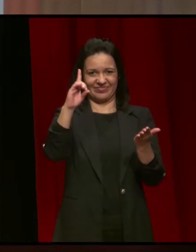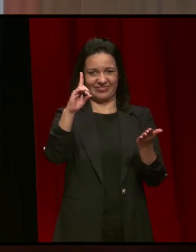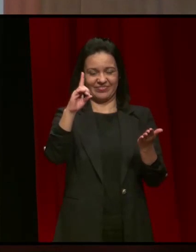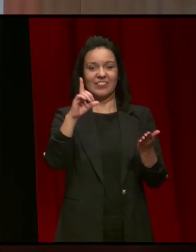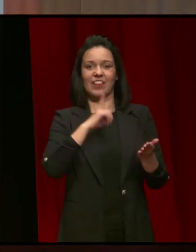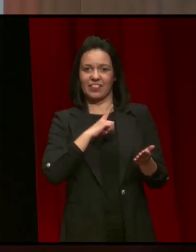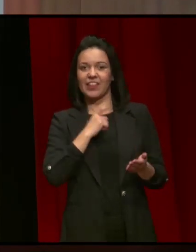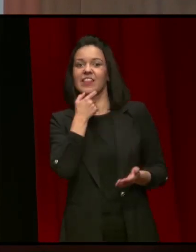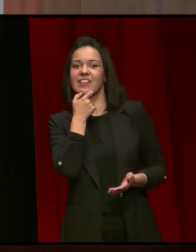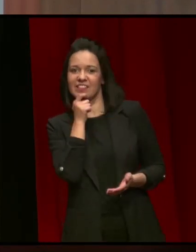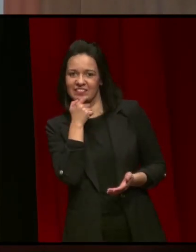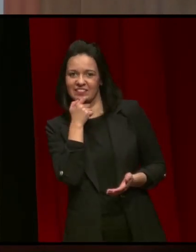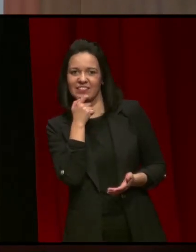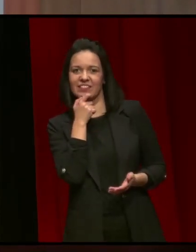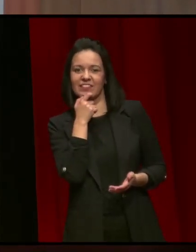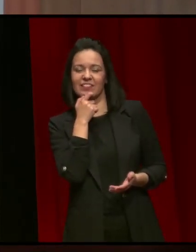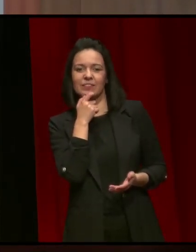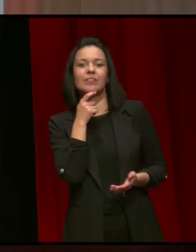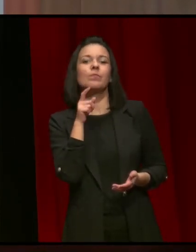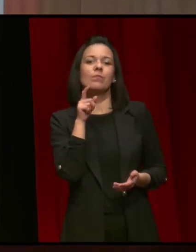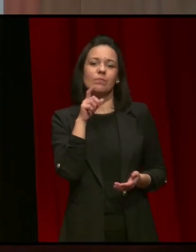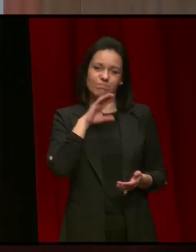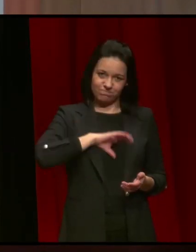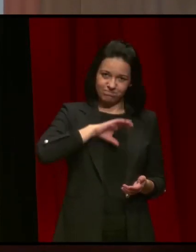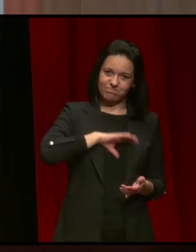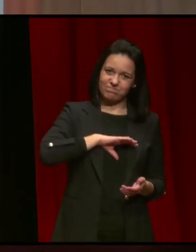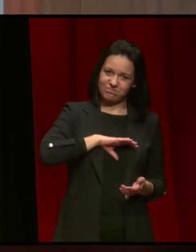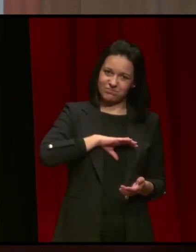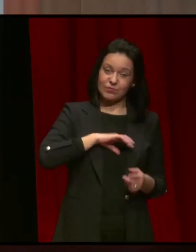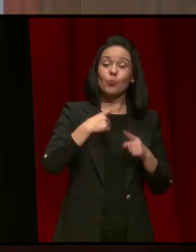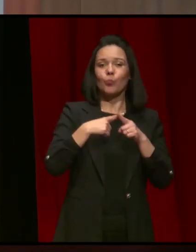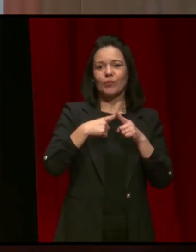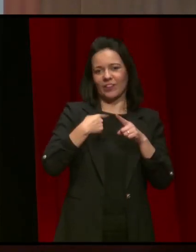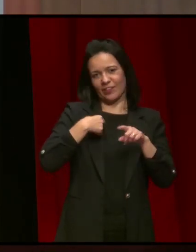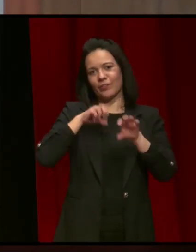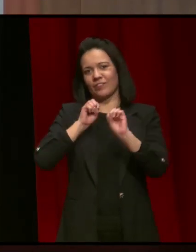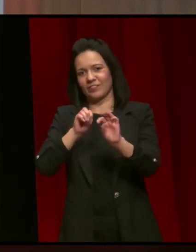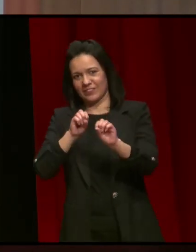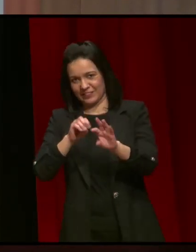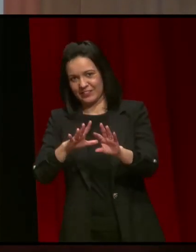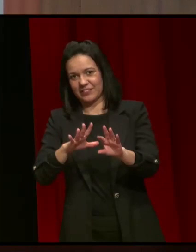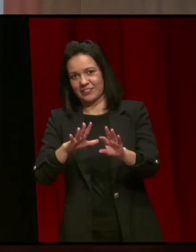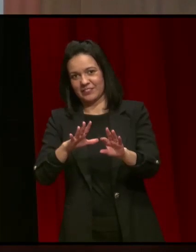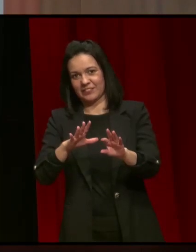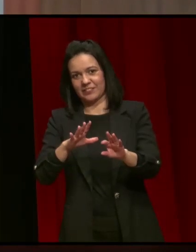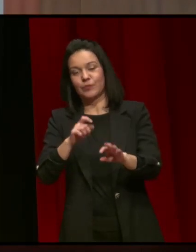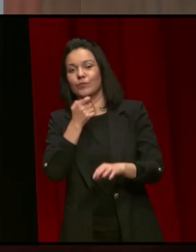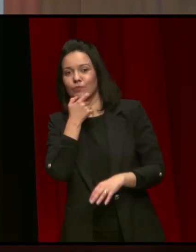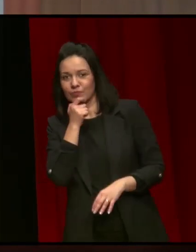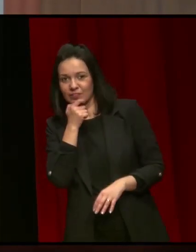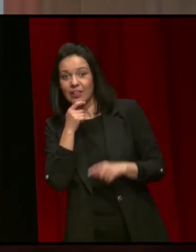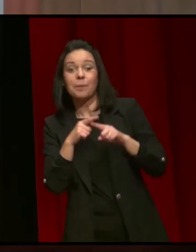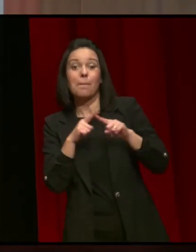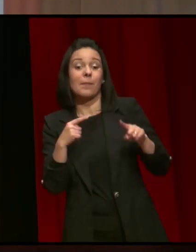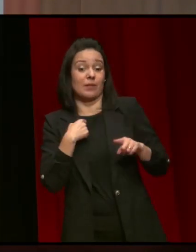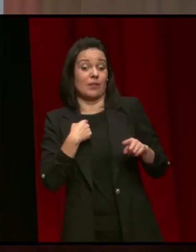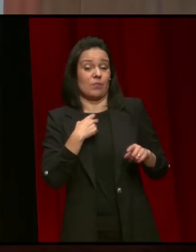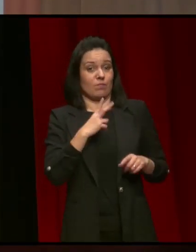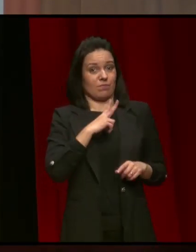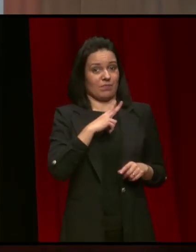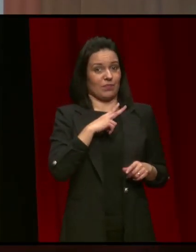e português a minha Bíblia, tá? Por quê? Porque eu dou aula em inglês, mas eu gosto de ler em português para